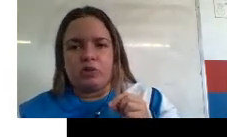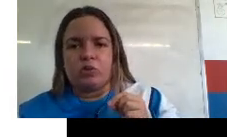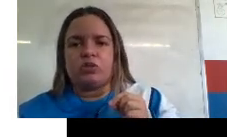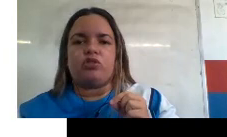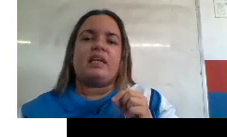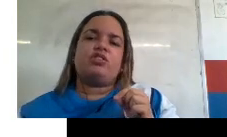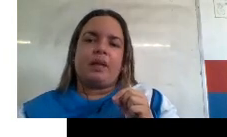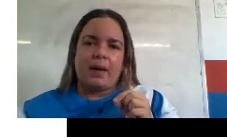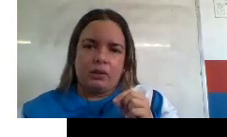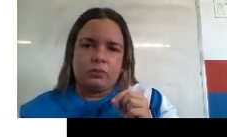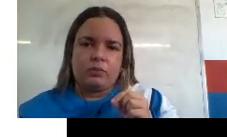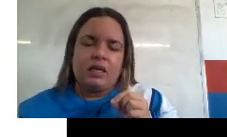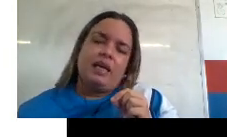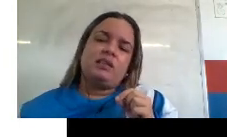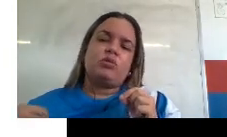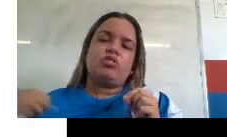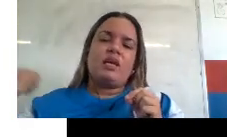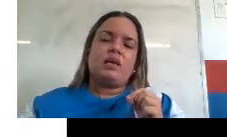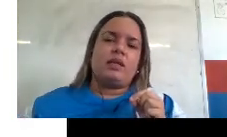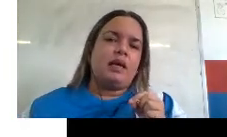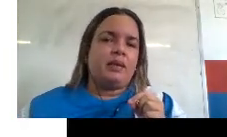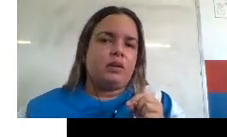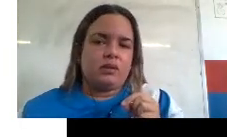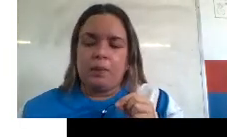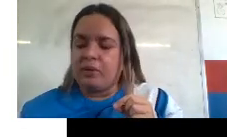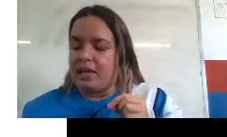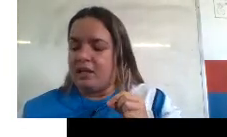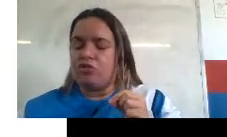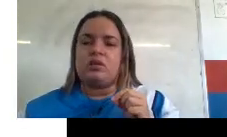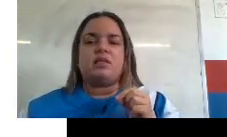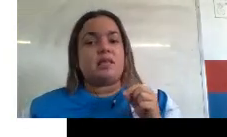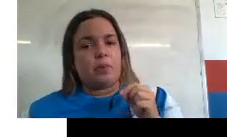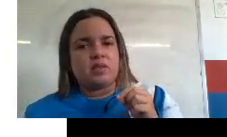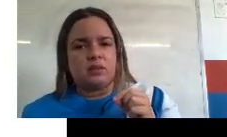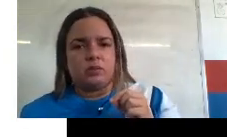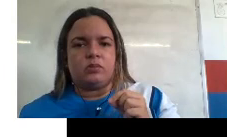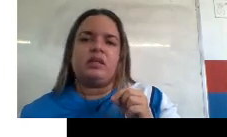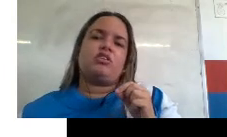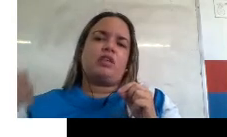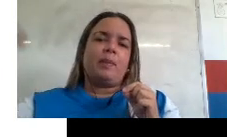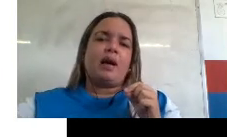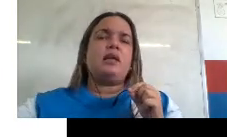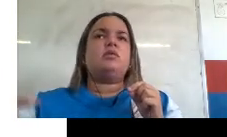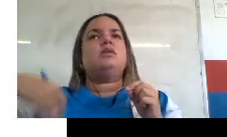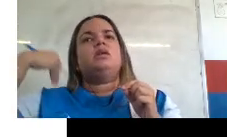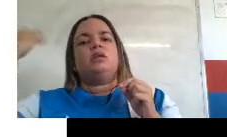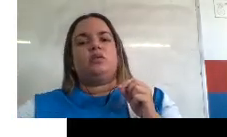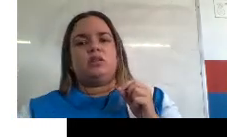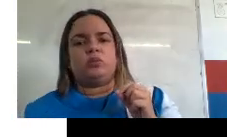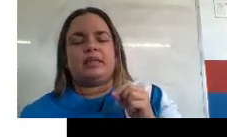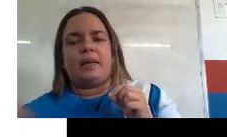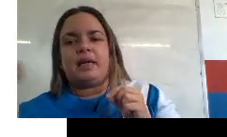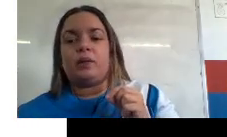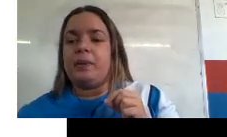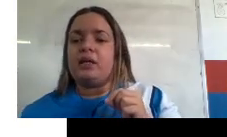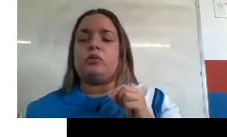Quando as pessoas, elas trabalham, então chega um determinado tempo que elas se aposentam. Elas trabalham